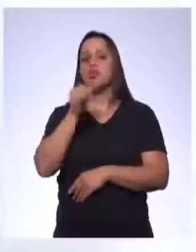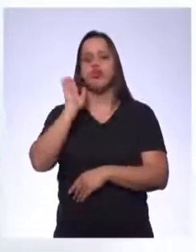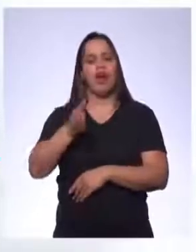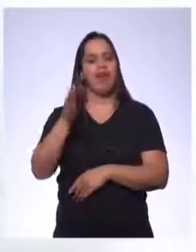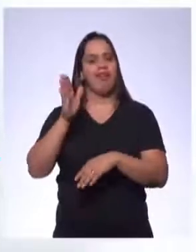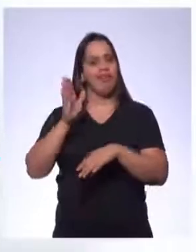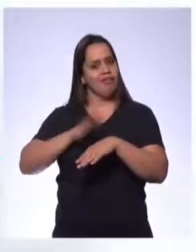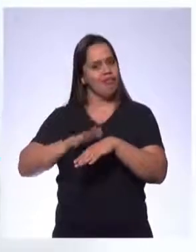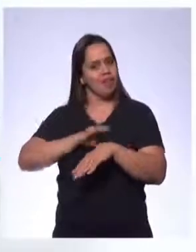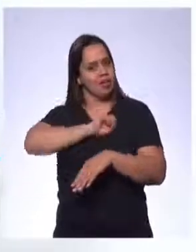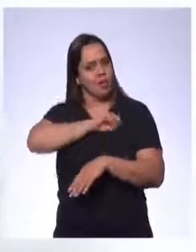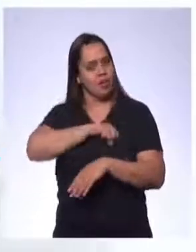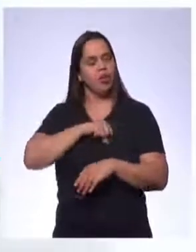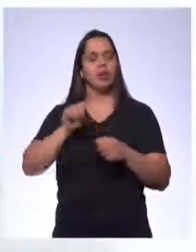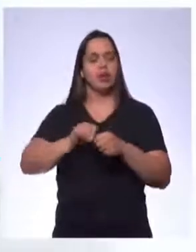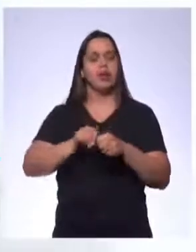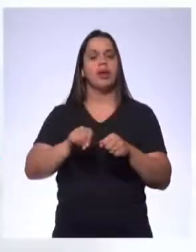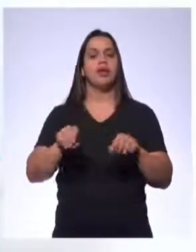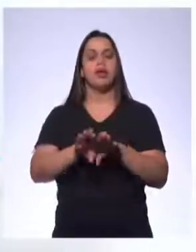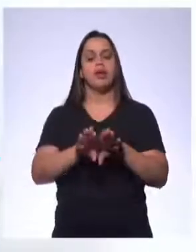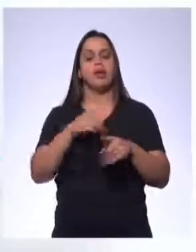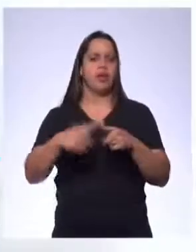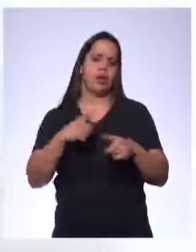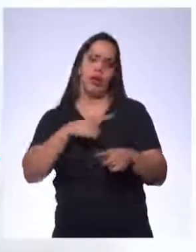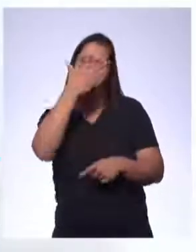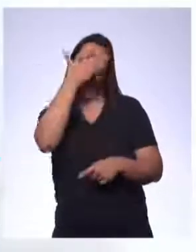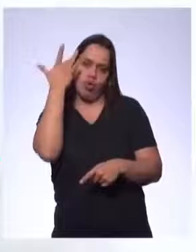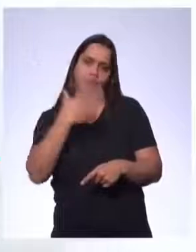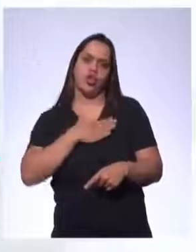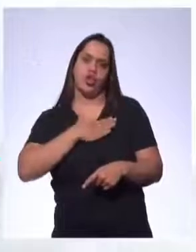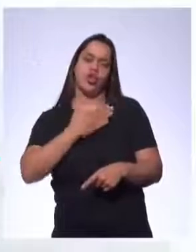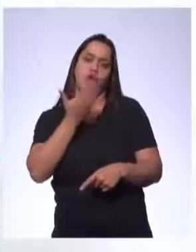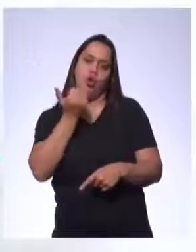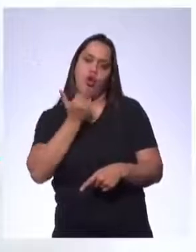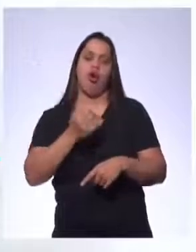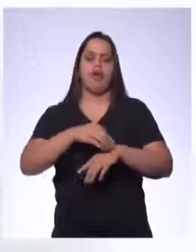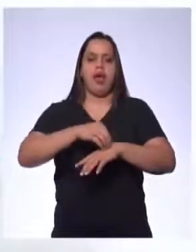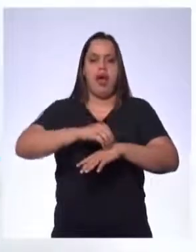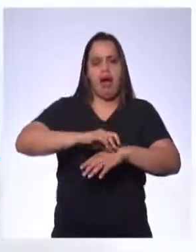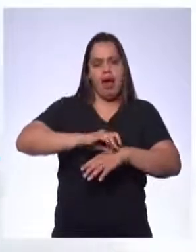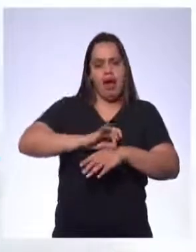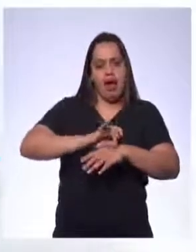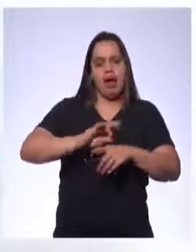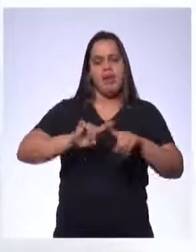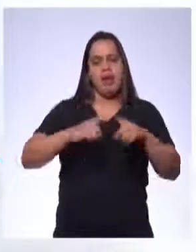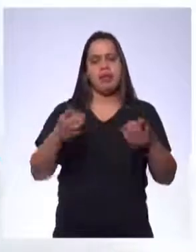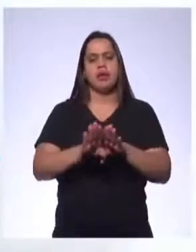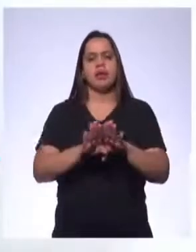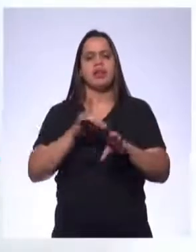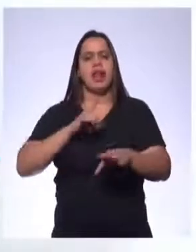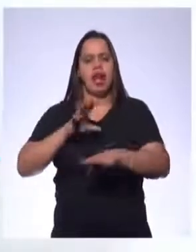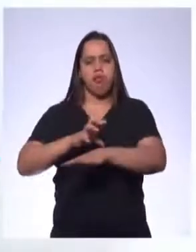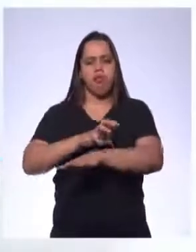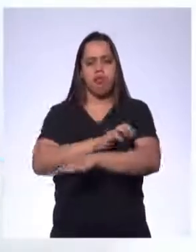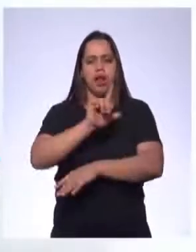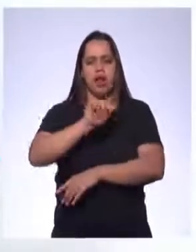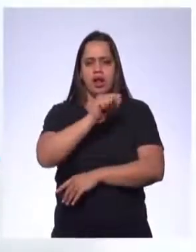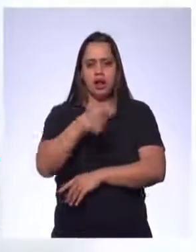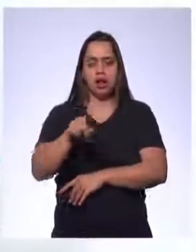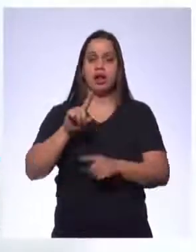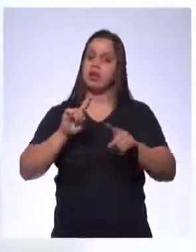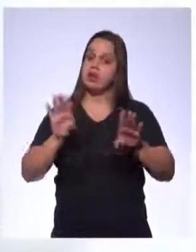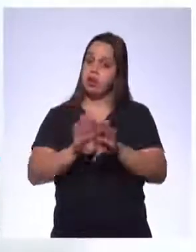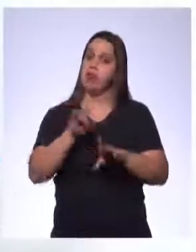O carneiro também, né? Tem gente que come até a carne, mas tem a questão da lã, etc. e tal. Então também é um problema econômico. Então o